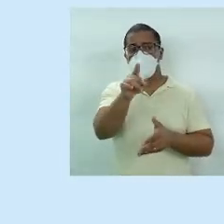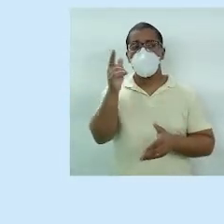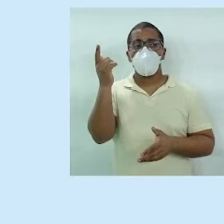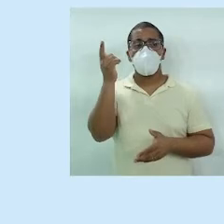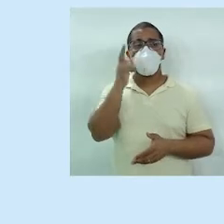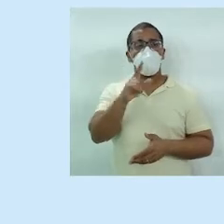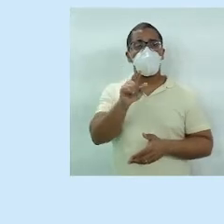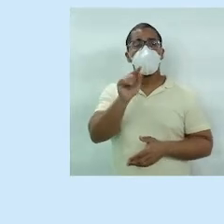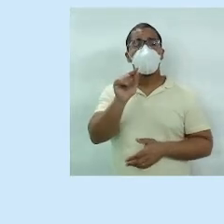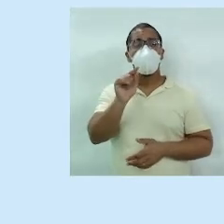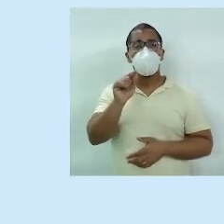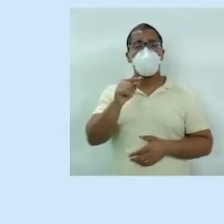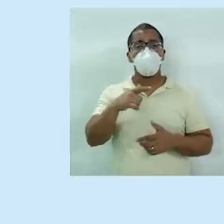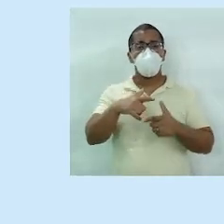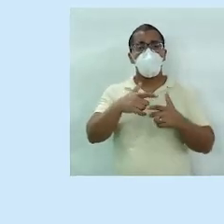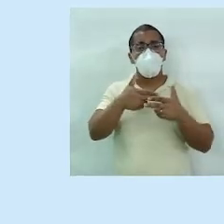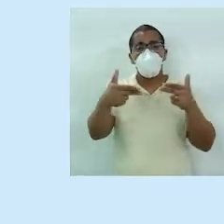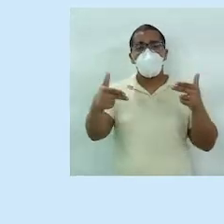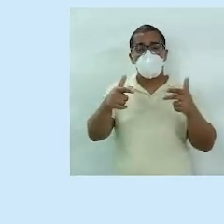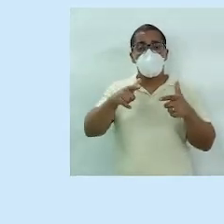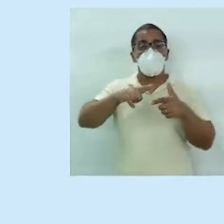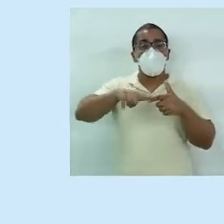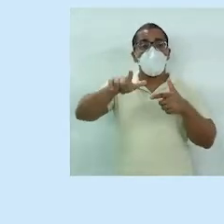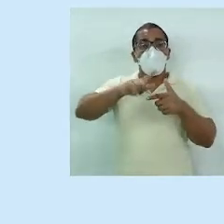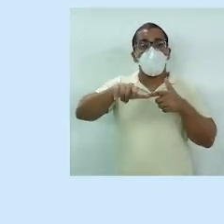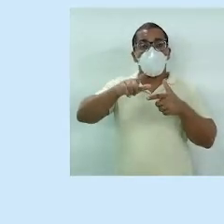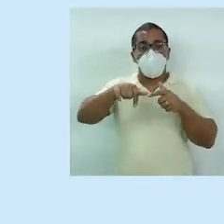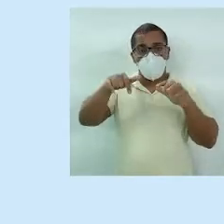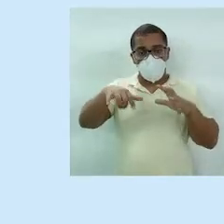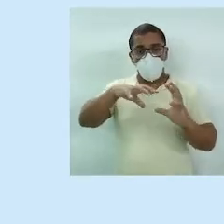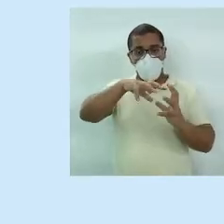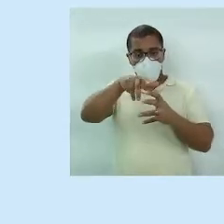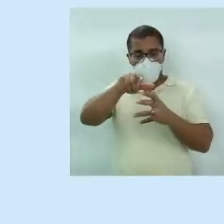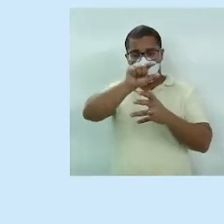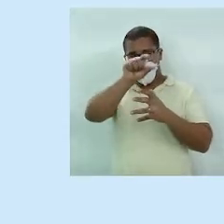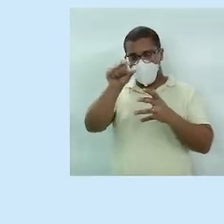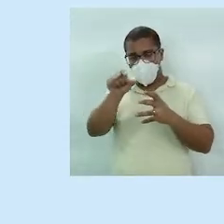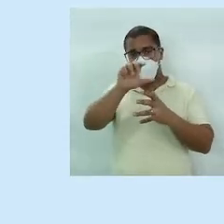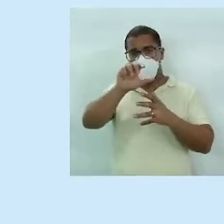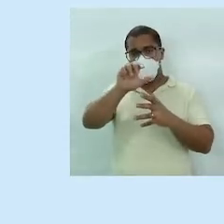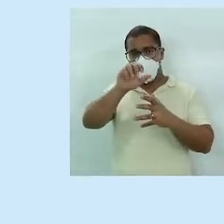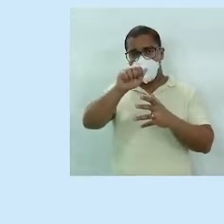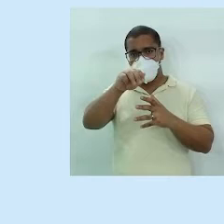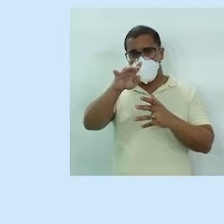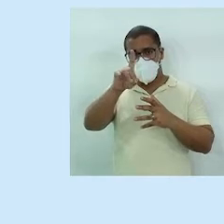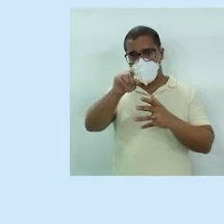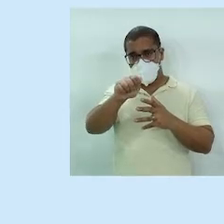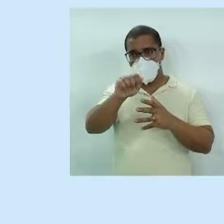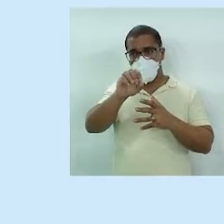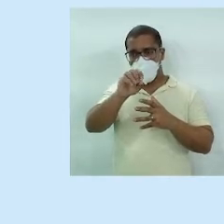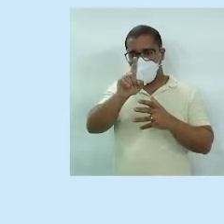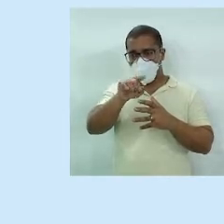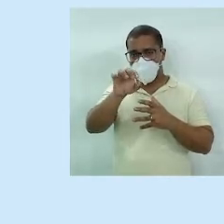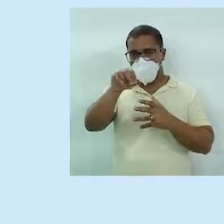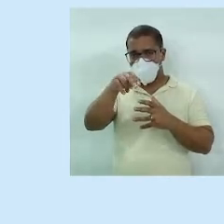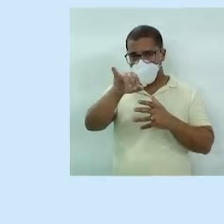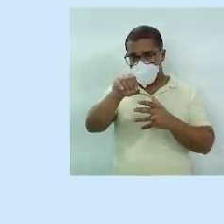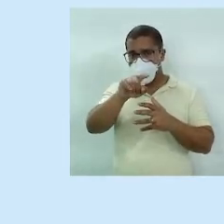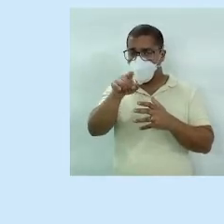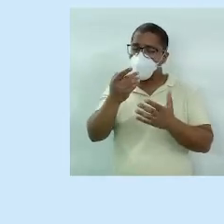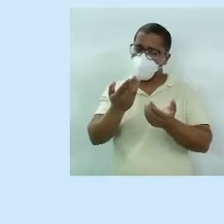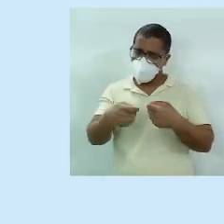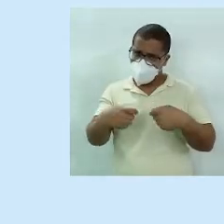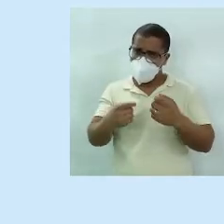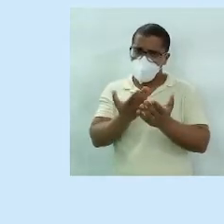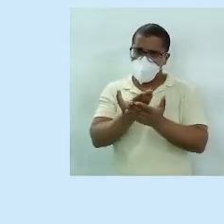várias situações que podem prejudicar a camada de ozônio, tá certo? É como eu sempre falo, busquem o conhecimento,